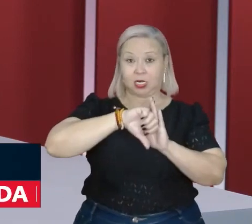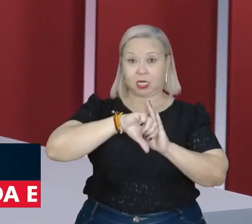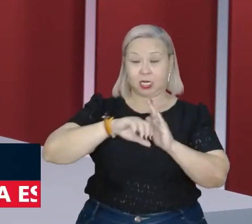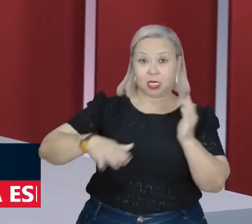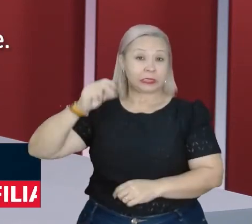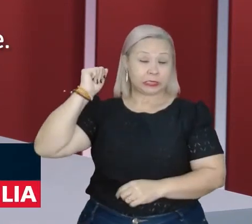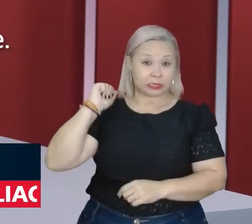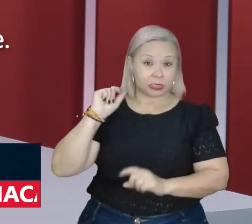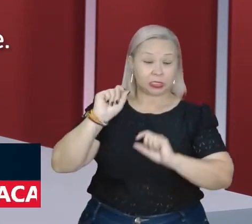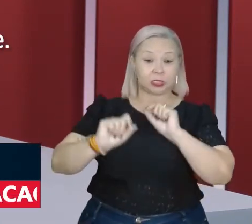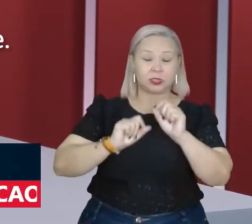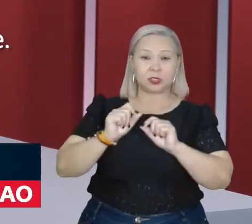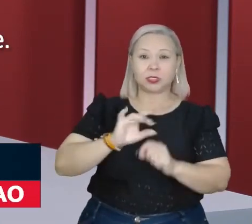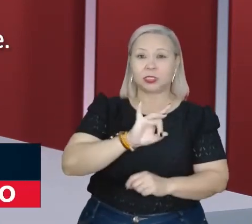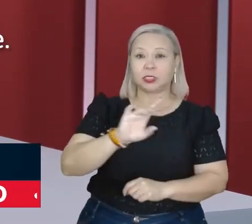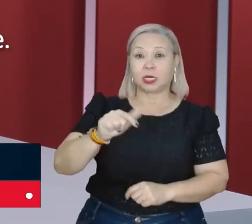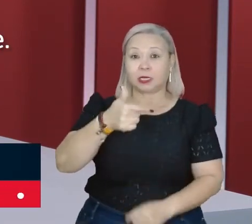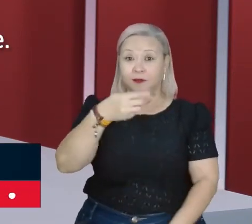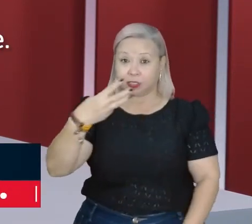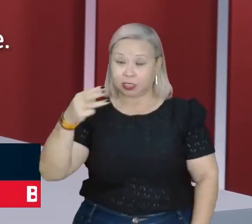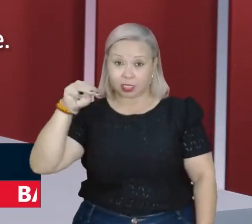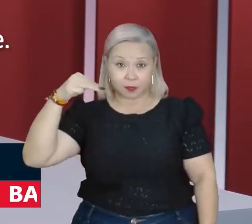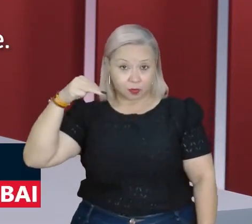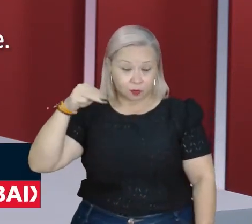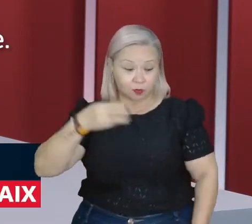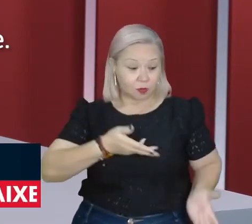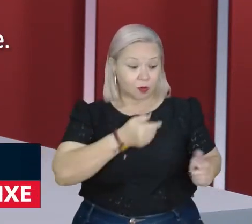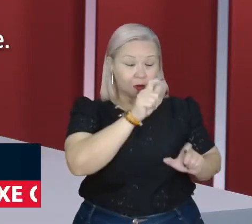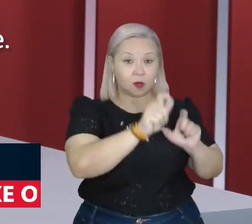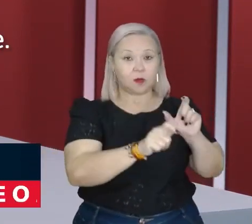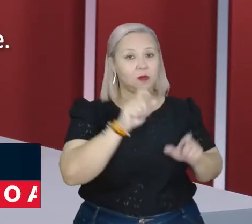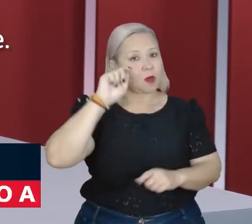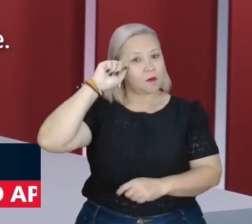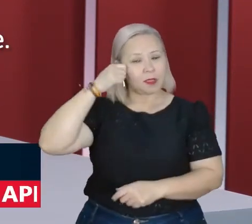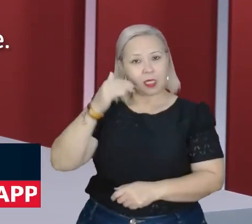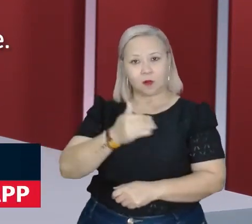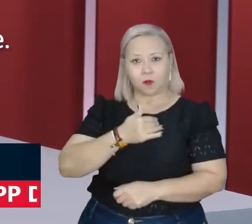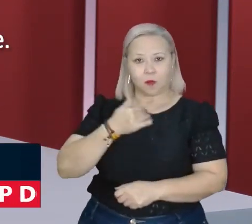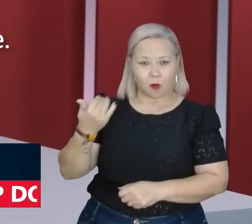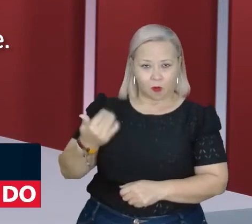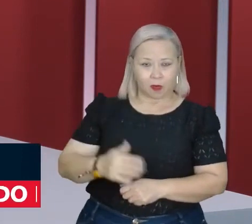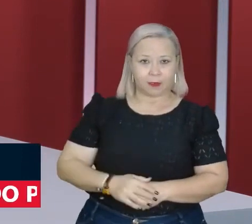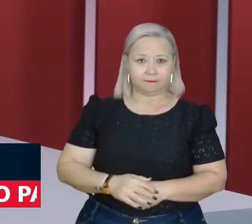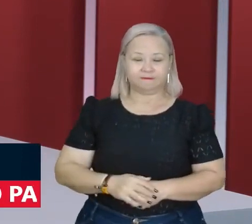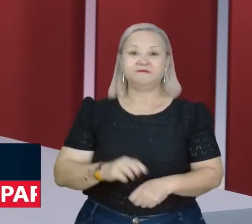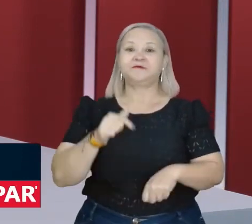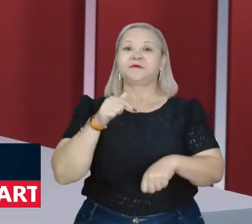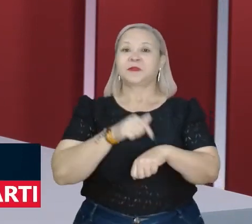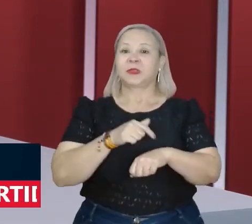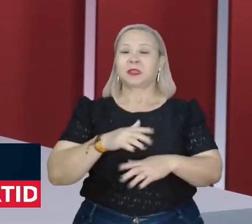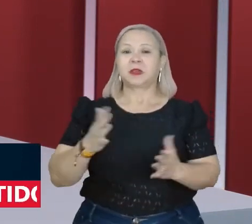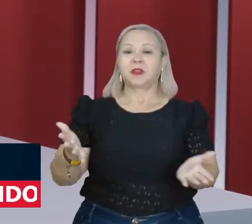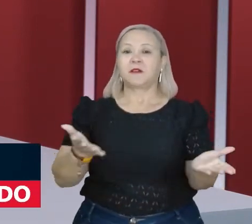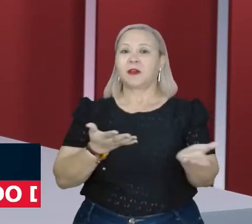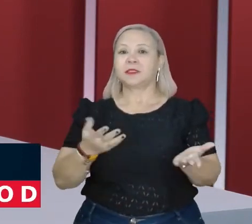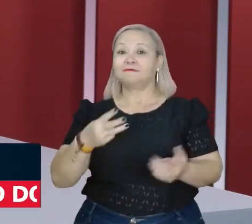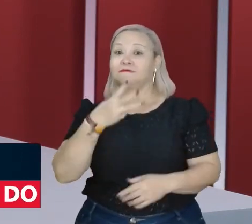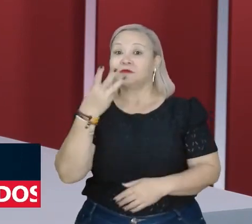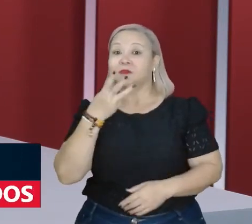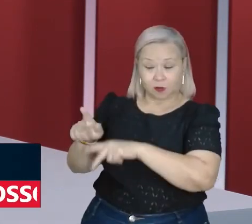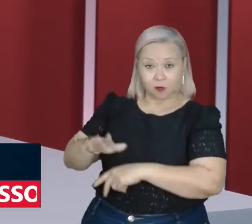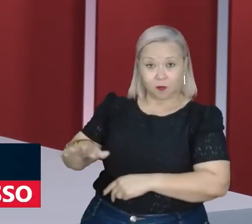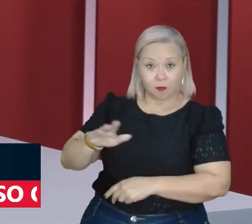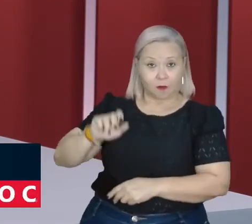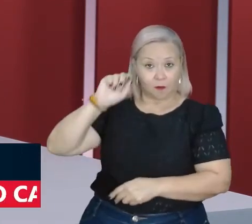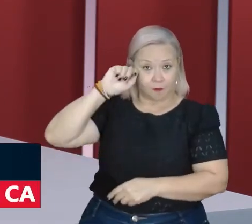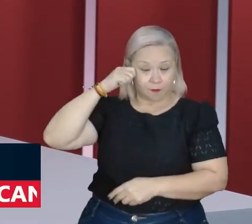mão do Estado. Cada 23 minutos, um jovem negro morre. Portanto, só numa hora fechada a gente vai ter pelo menos 3 jovens negros